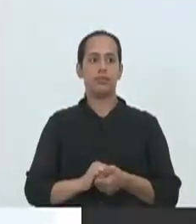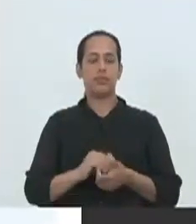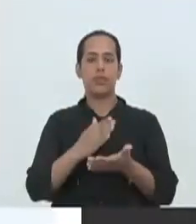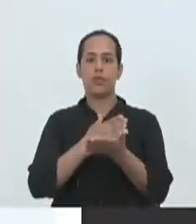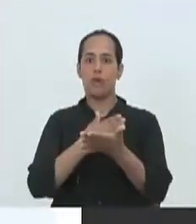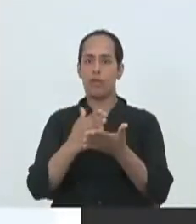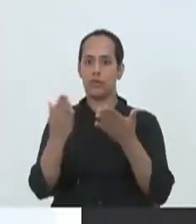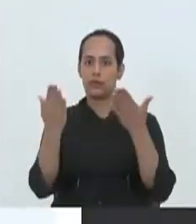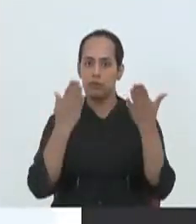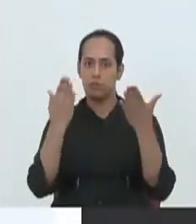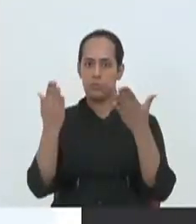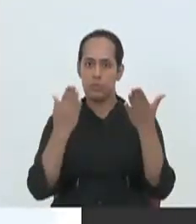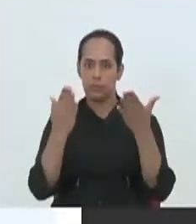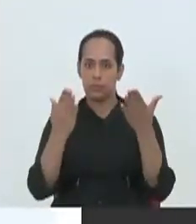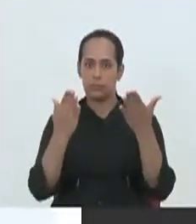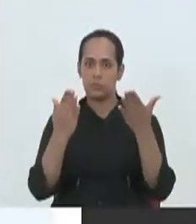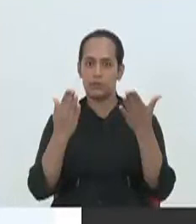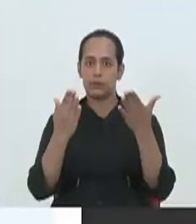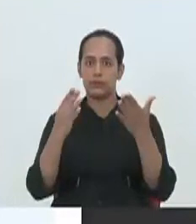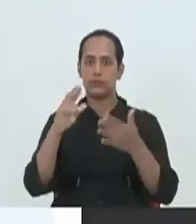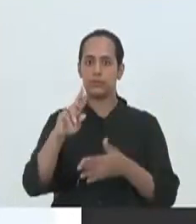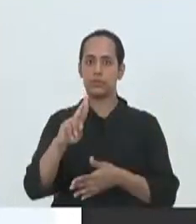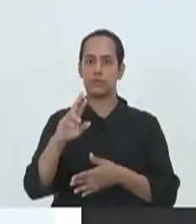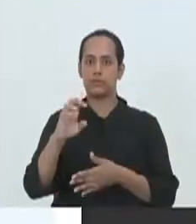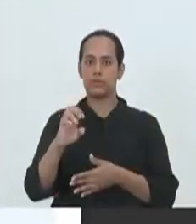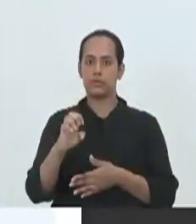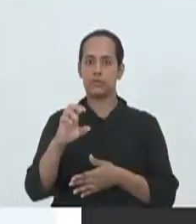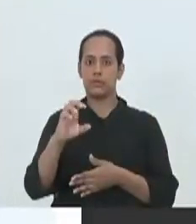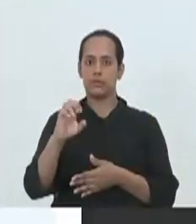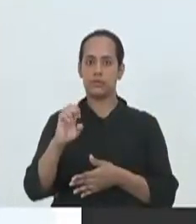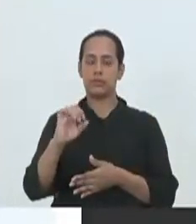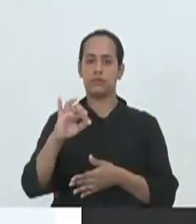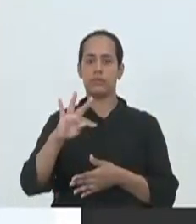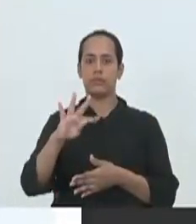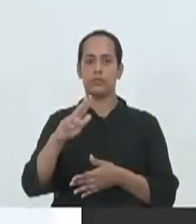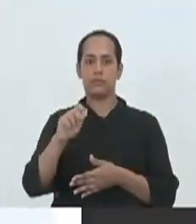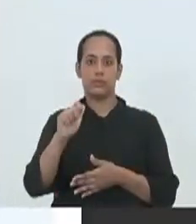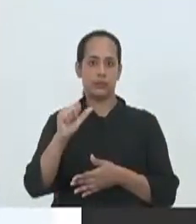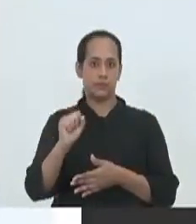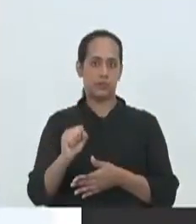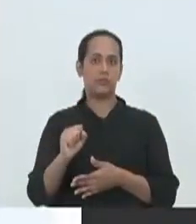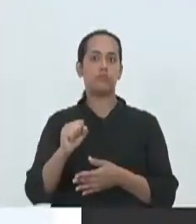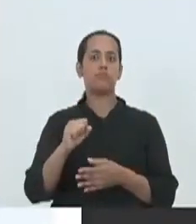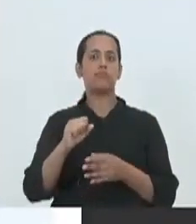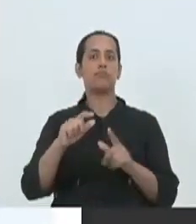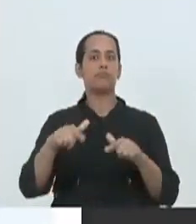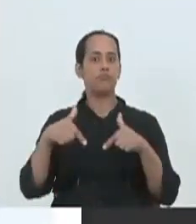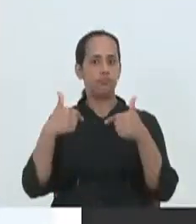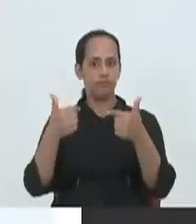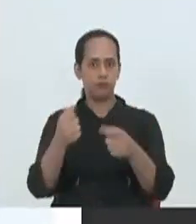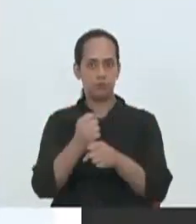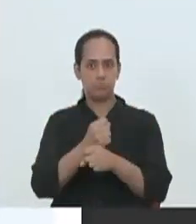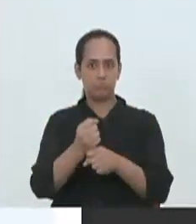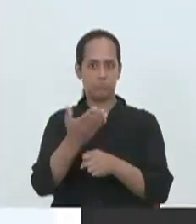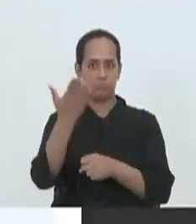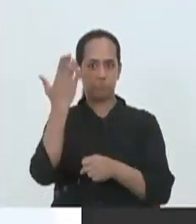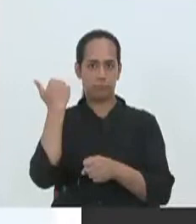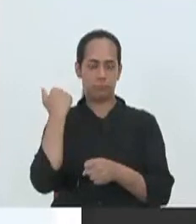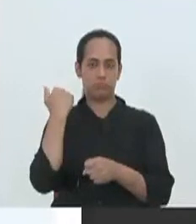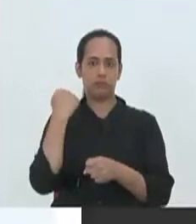as receitas do exercício de 2022 também até o segundo quadrimestre e o exercício de